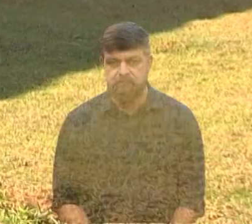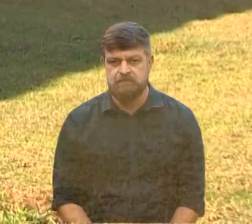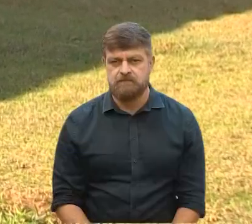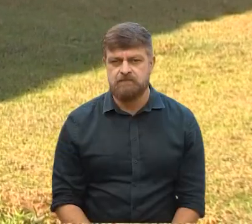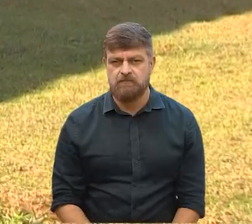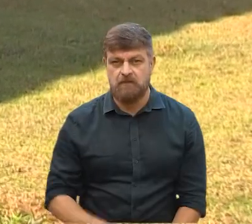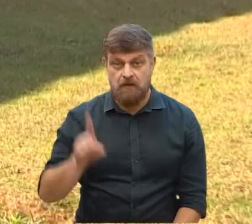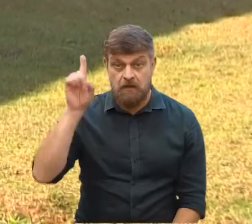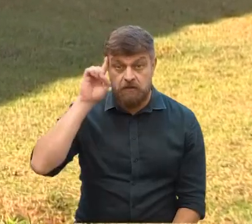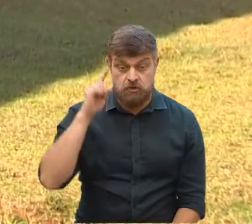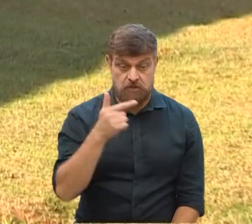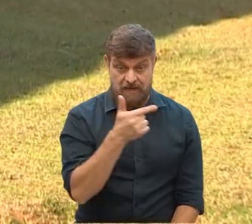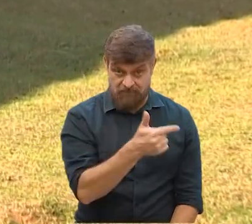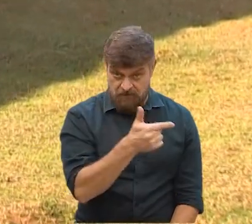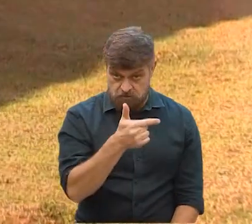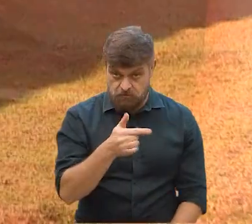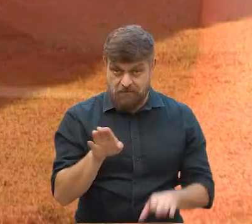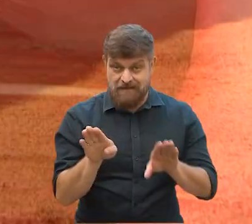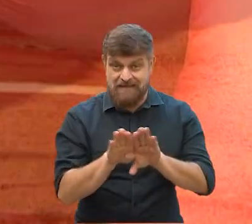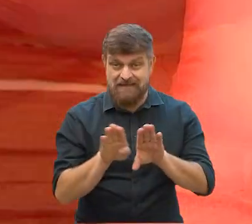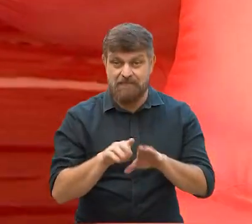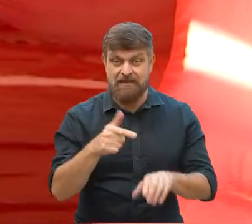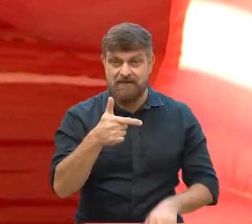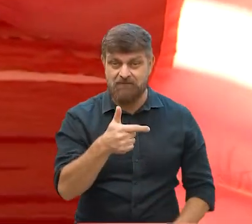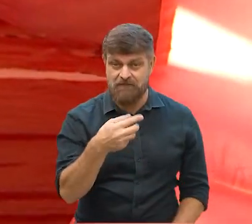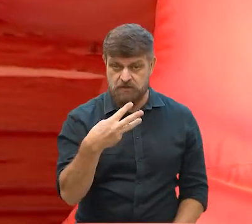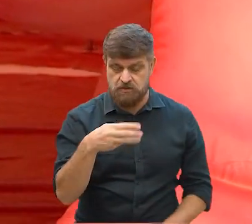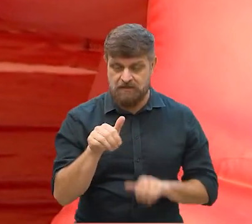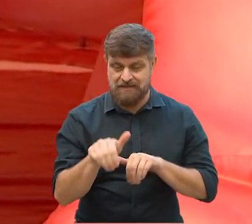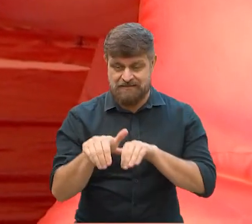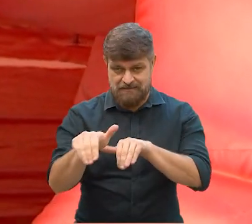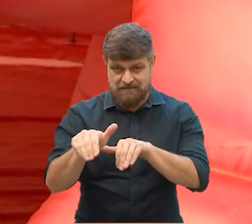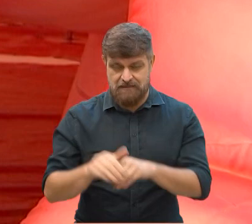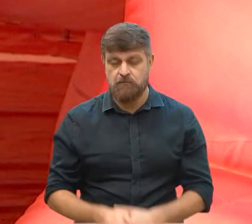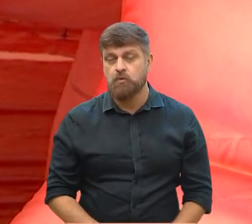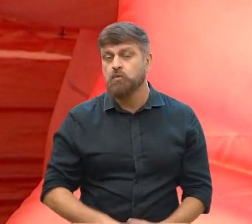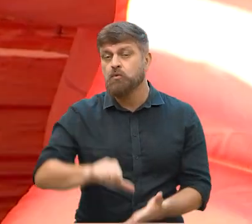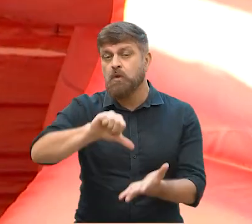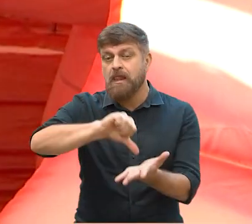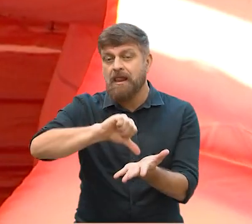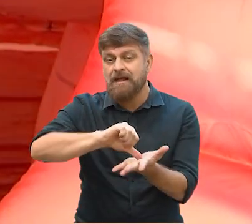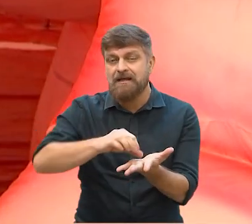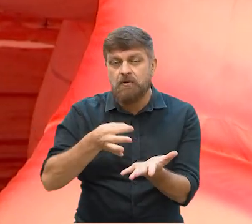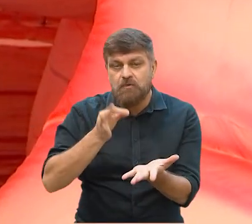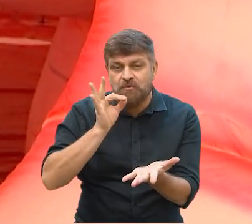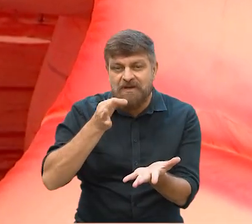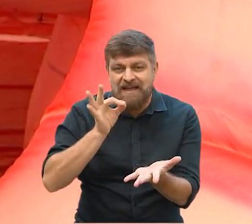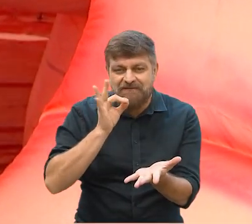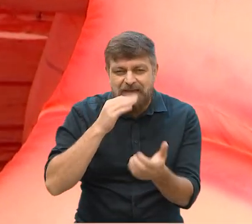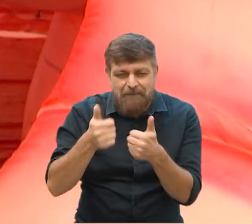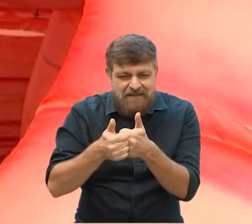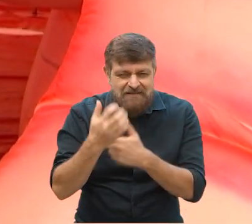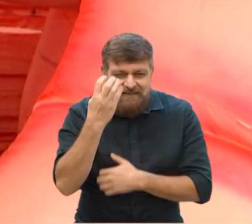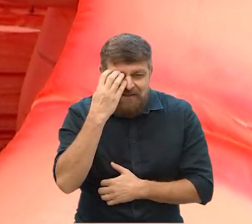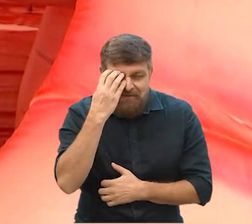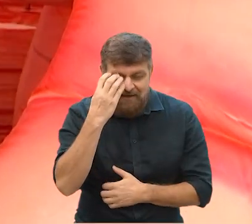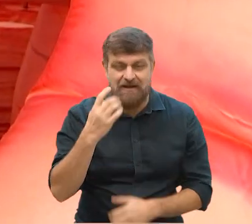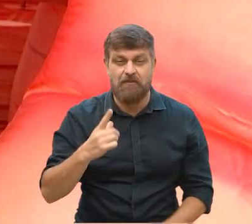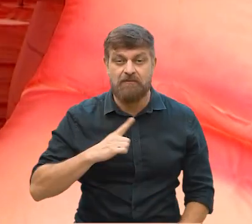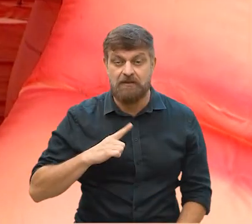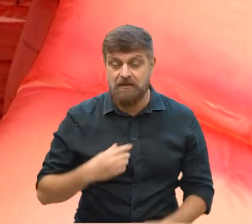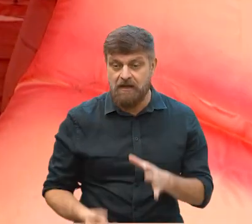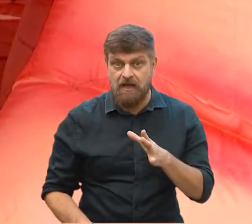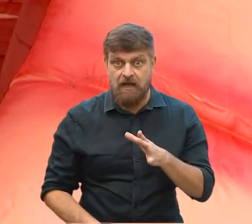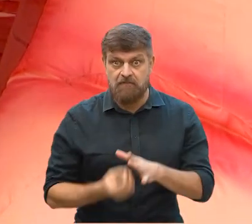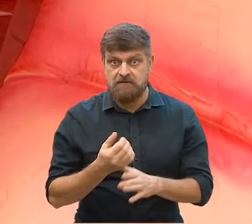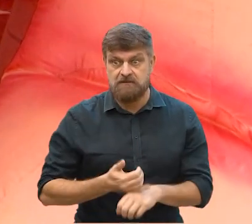Nos dias 22 e 23 de setembro, aconteceu no Lago do Café, em Campinas, uma exposição muito